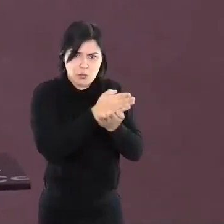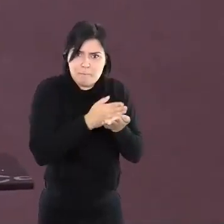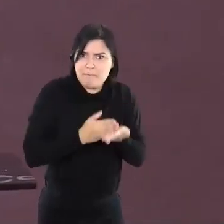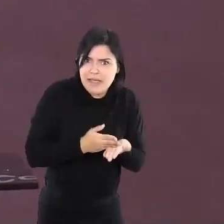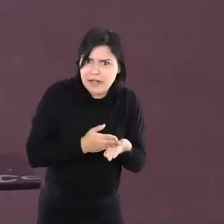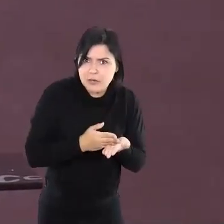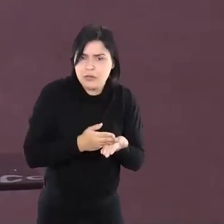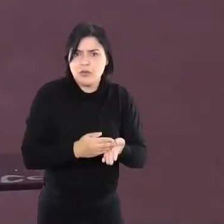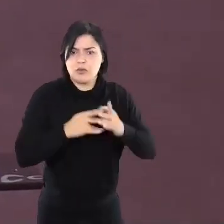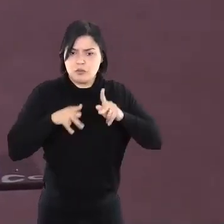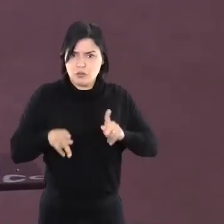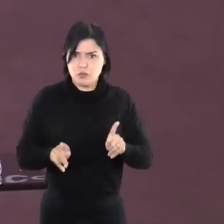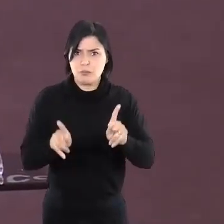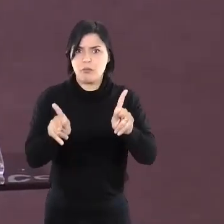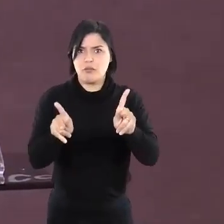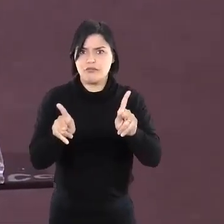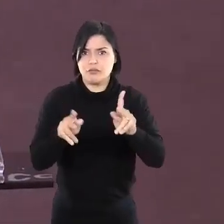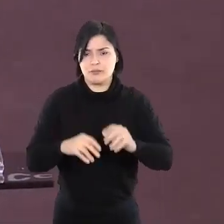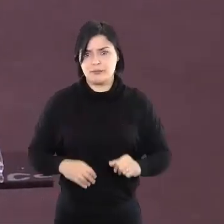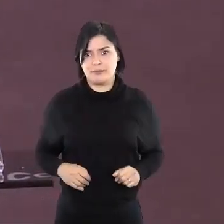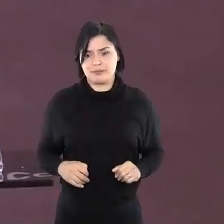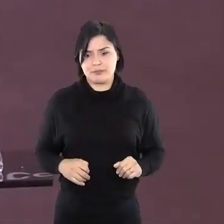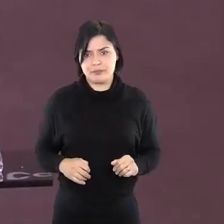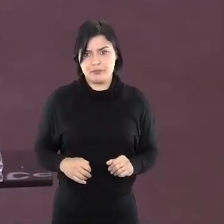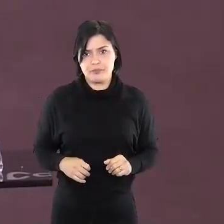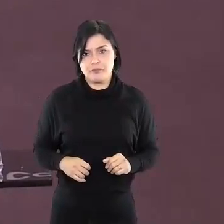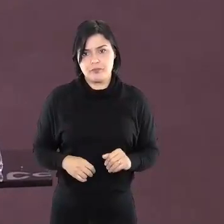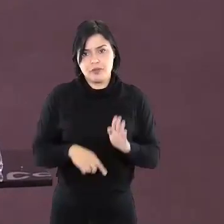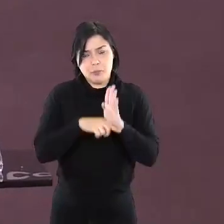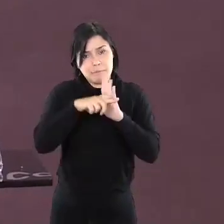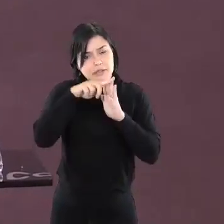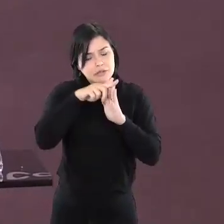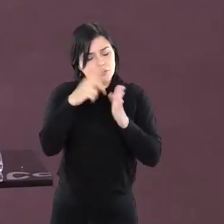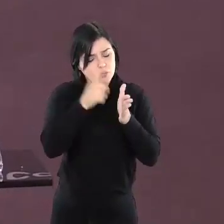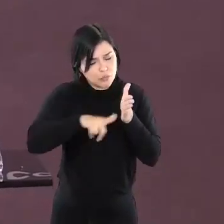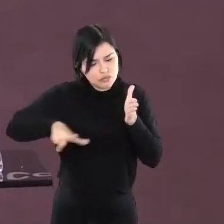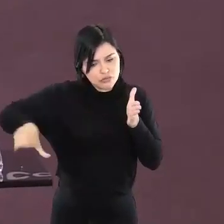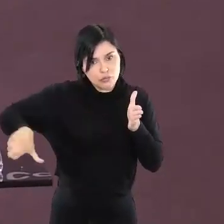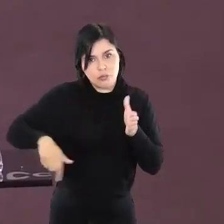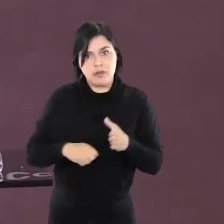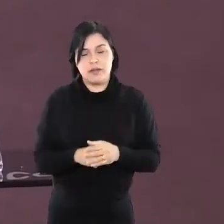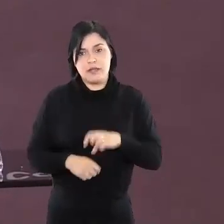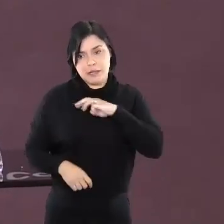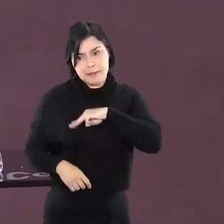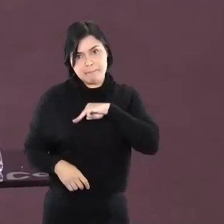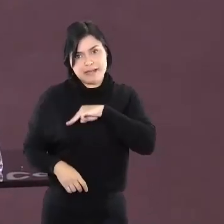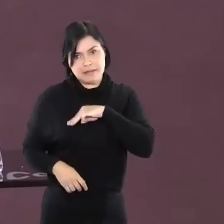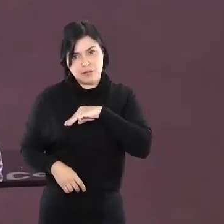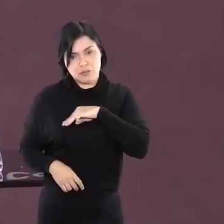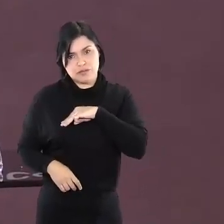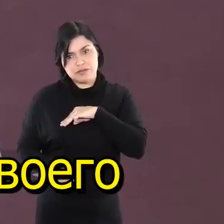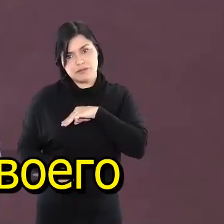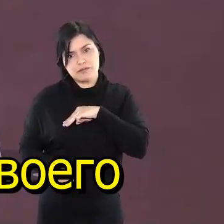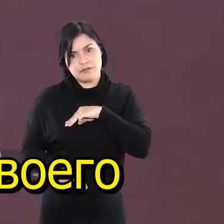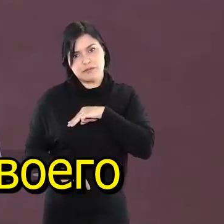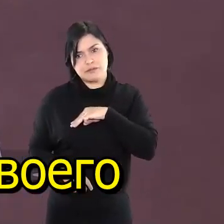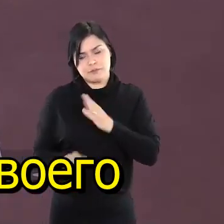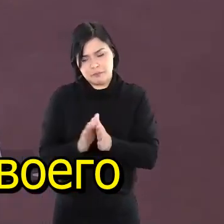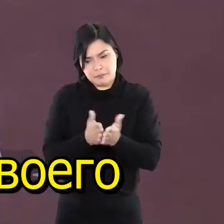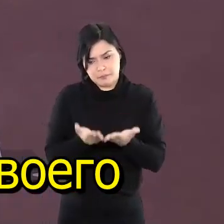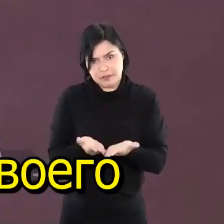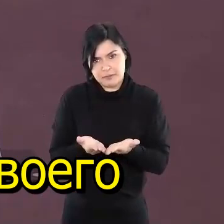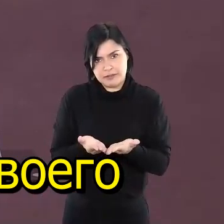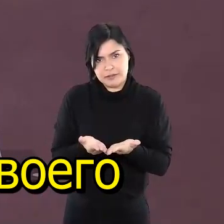Mas o projeto continua. E lá, no Evangelho de Mateus, Deus